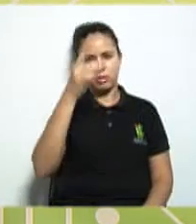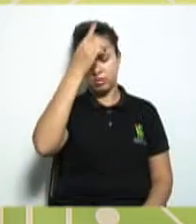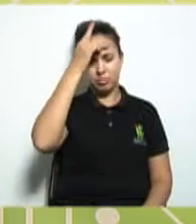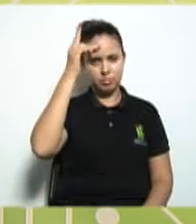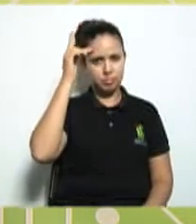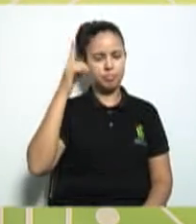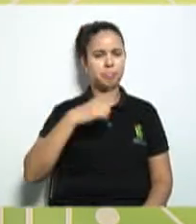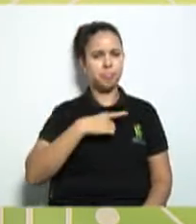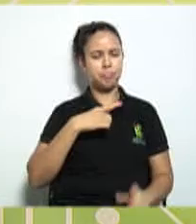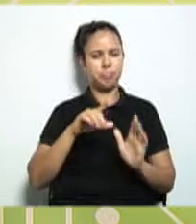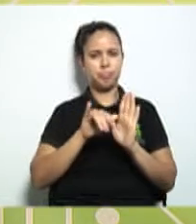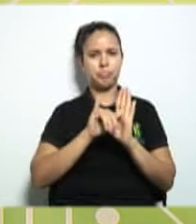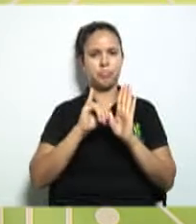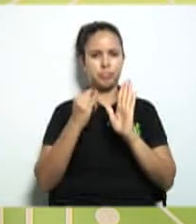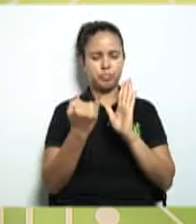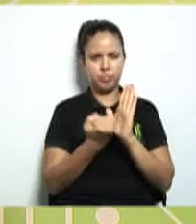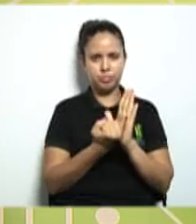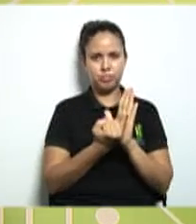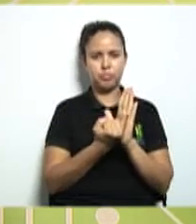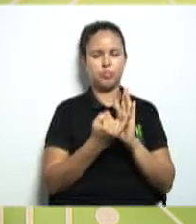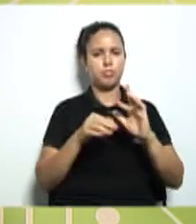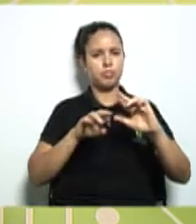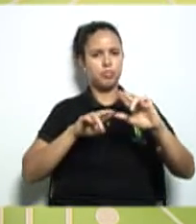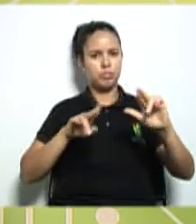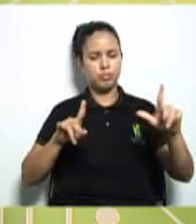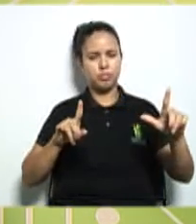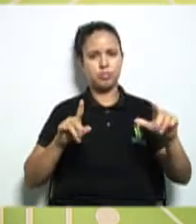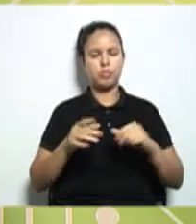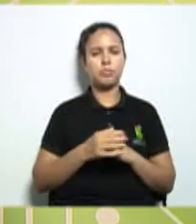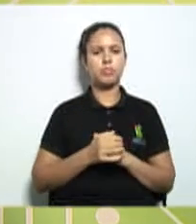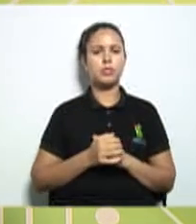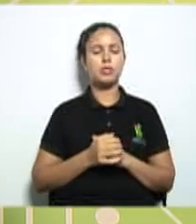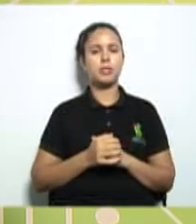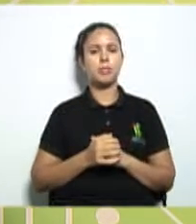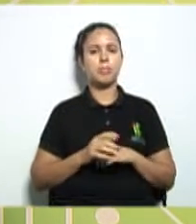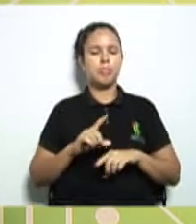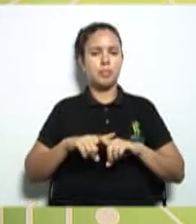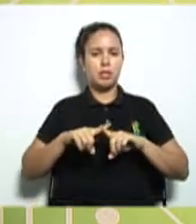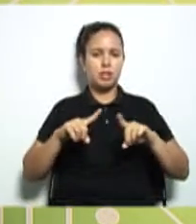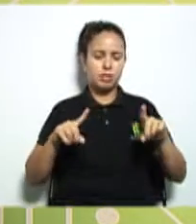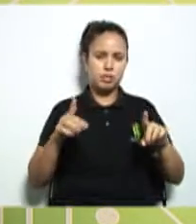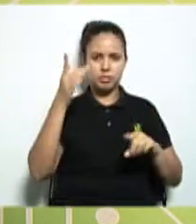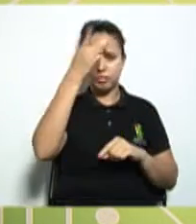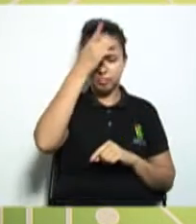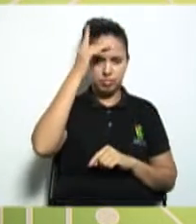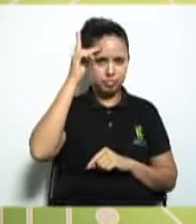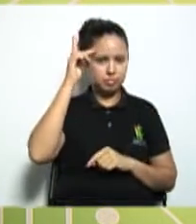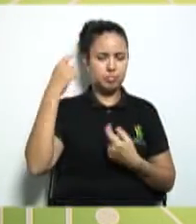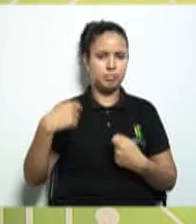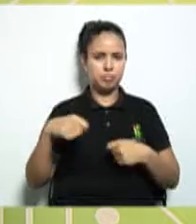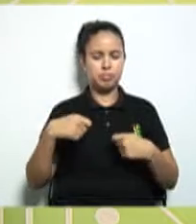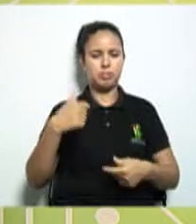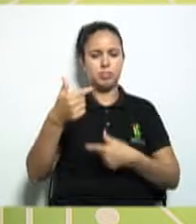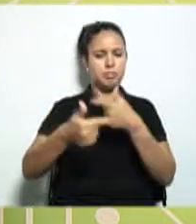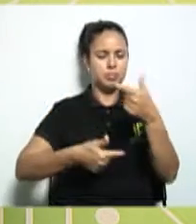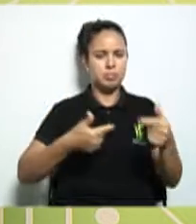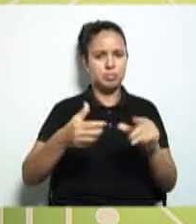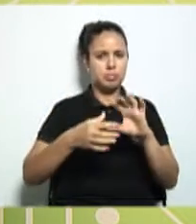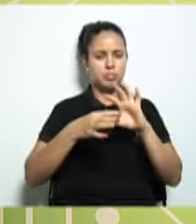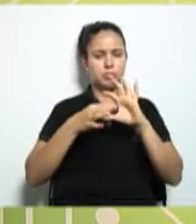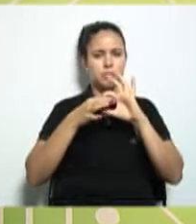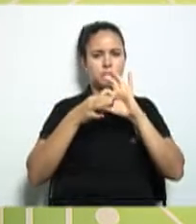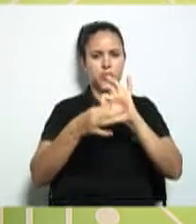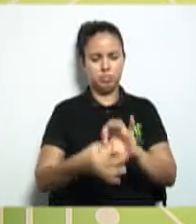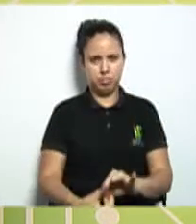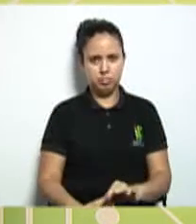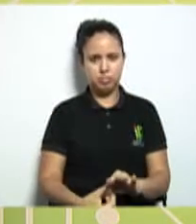jeito, não é isso? Então, só que essas pessoas elas têm que trabalhar o quê? Integrada, né? Tem que